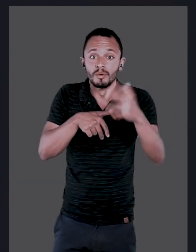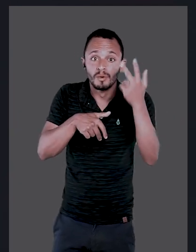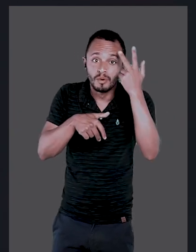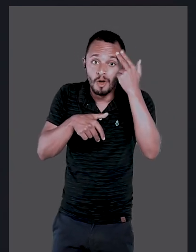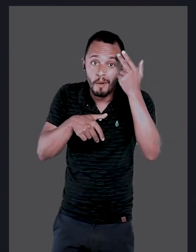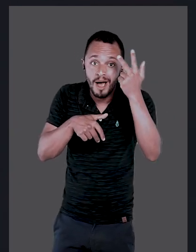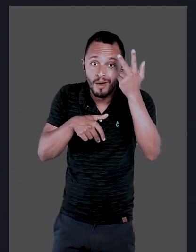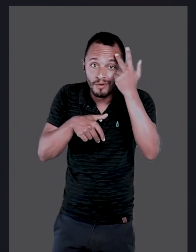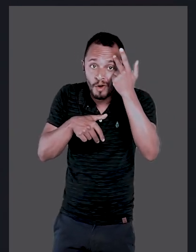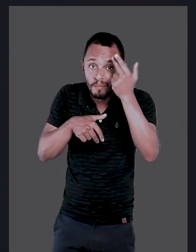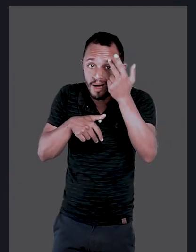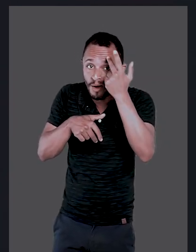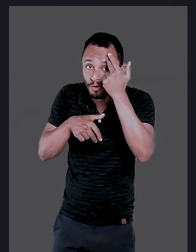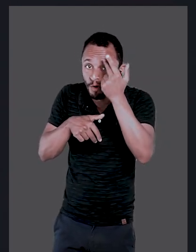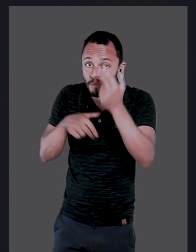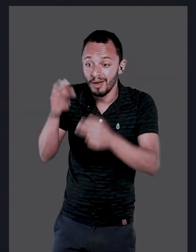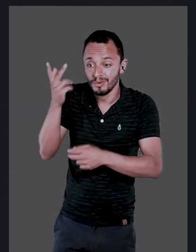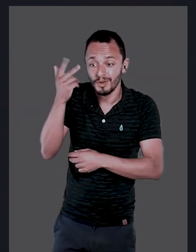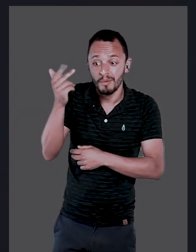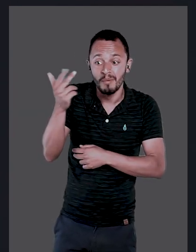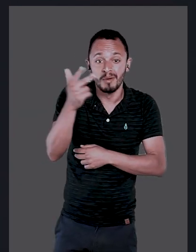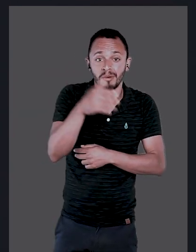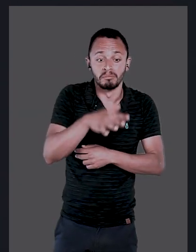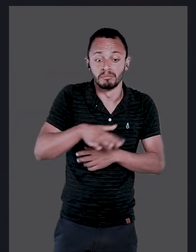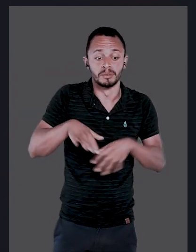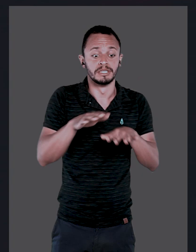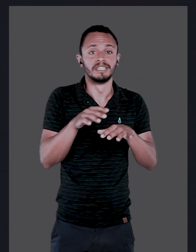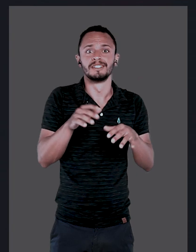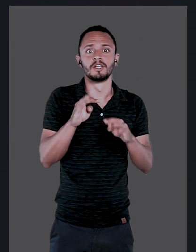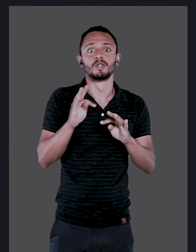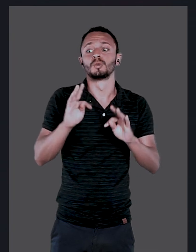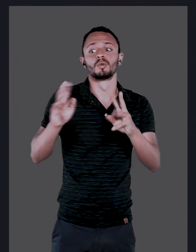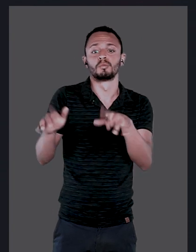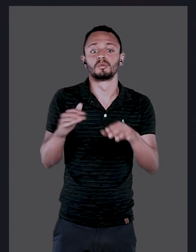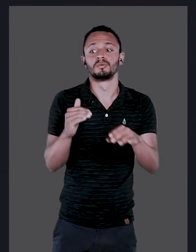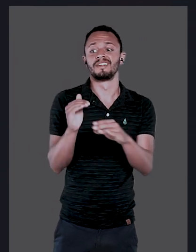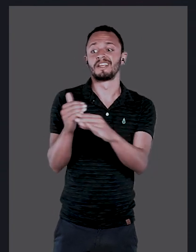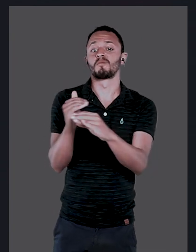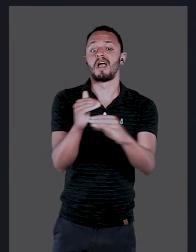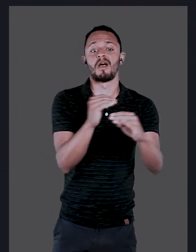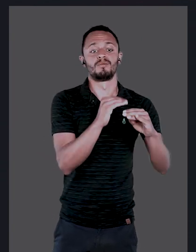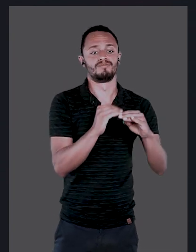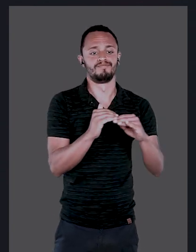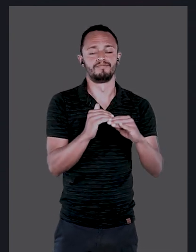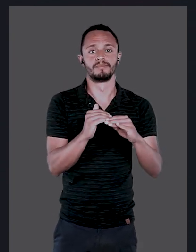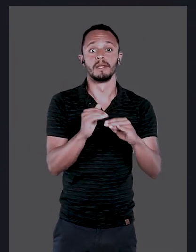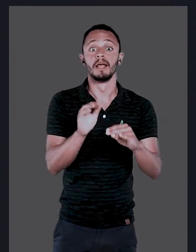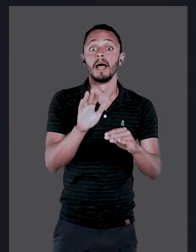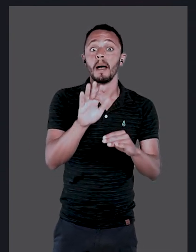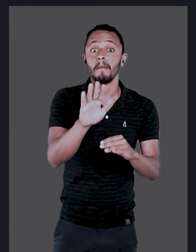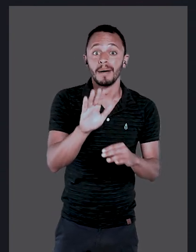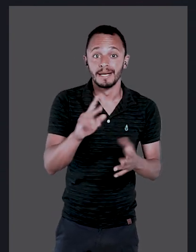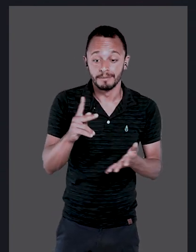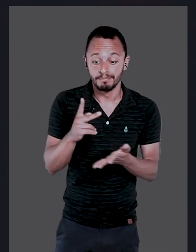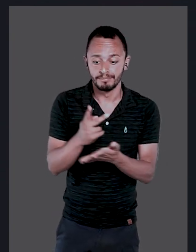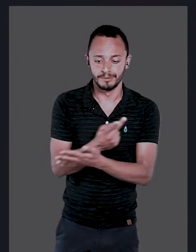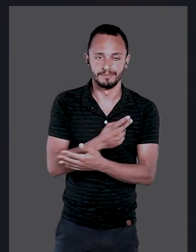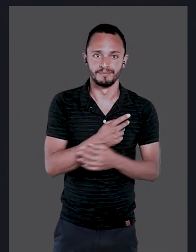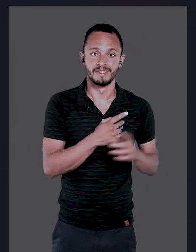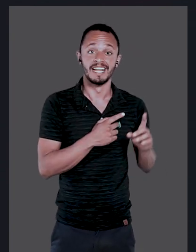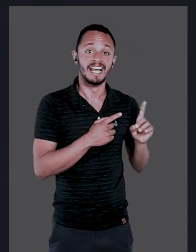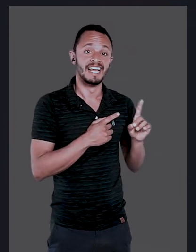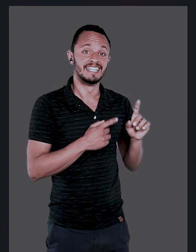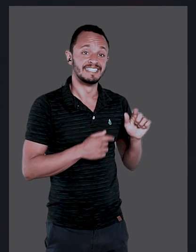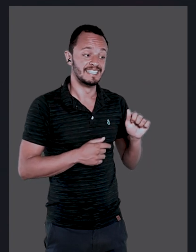E porque habituamos-nos de tal maneira à forma como a nossa vida é, que a gente acha que a vida toda a gente é assim. E